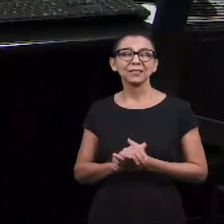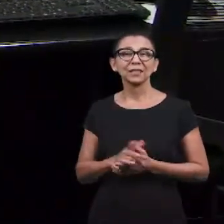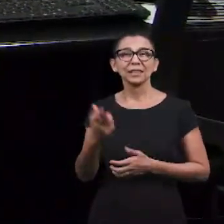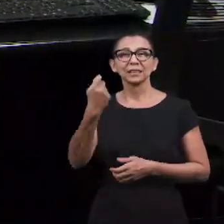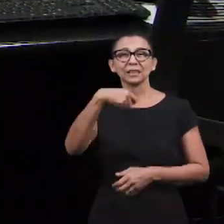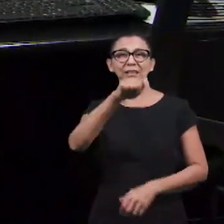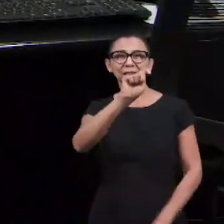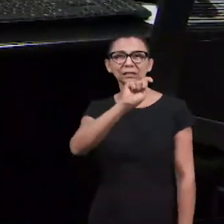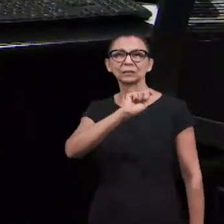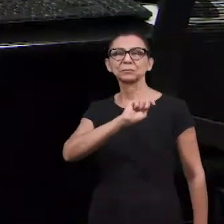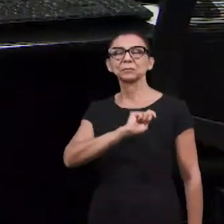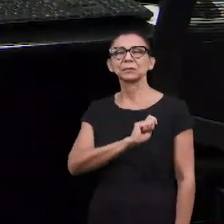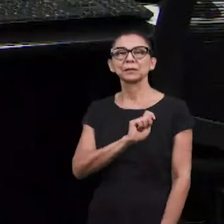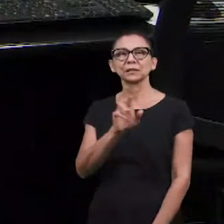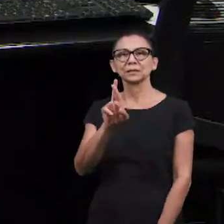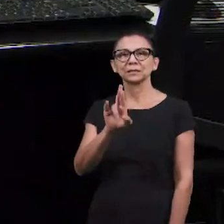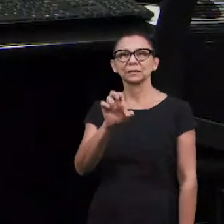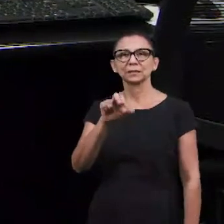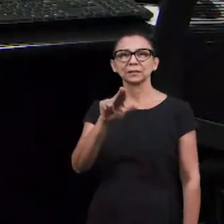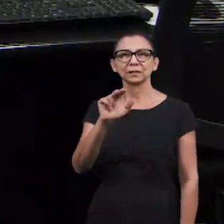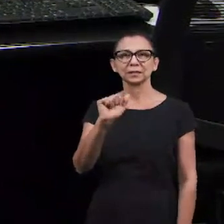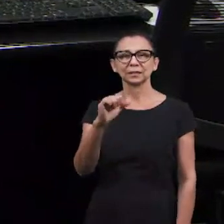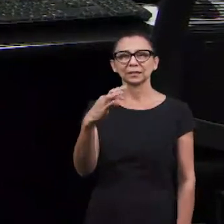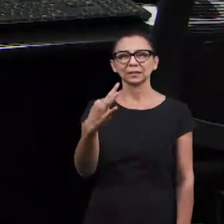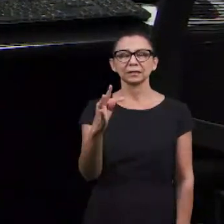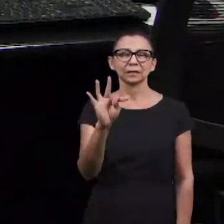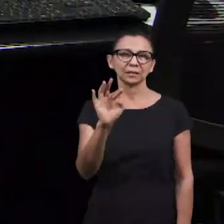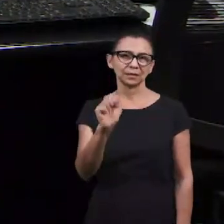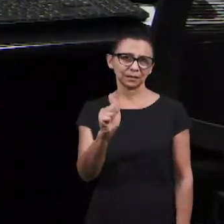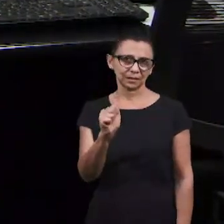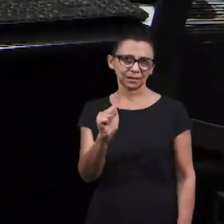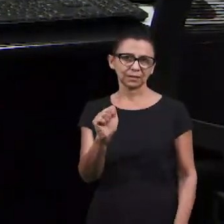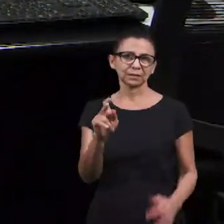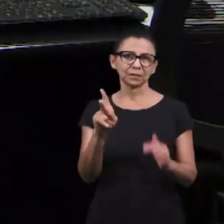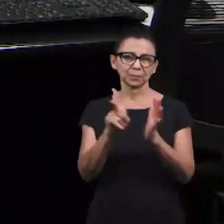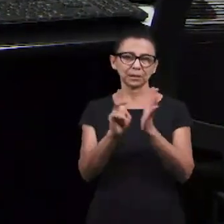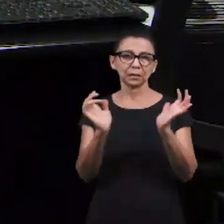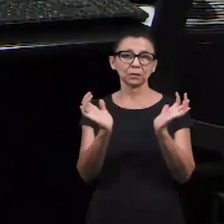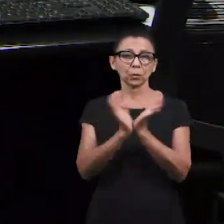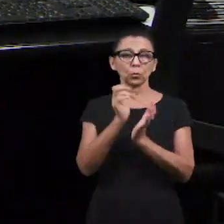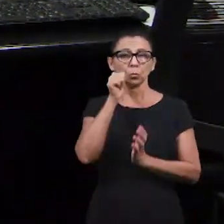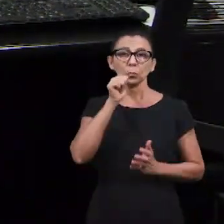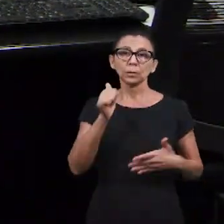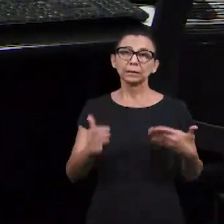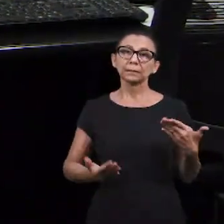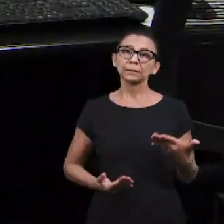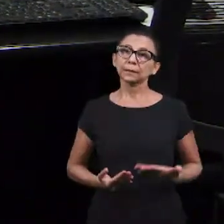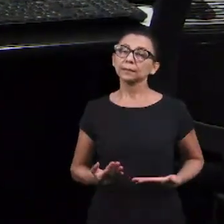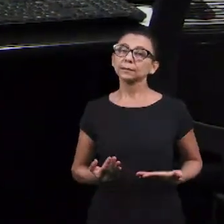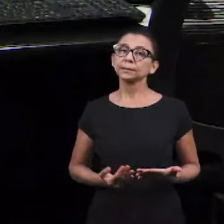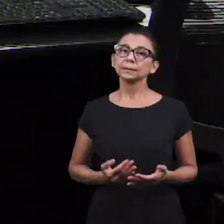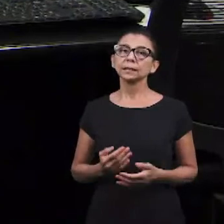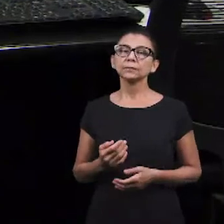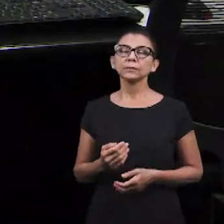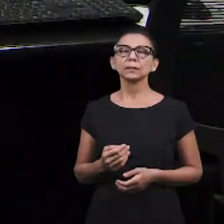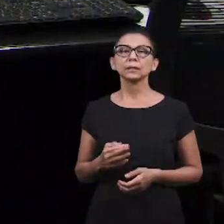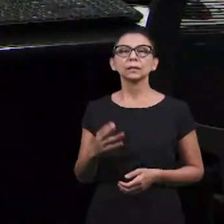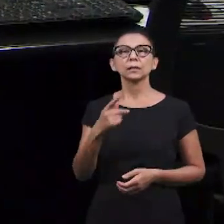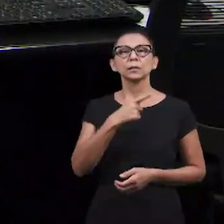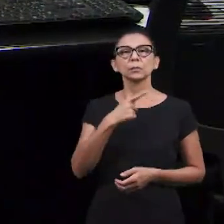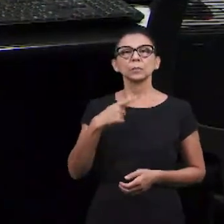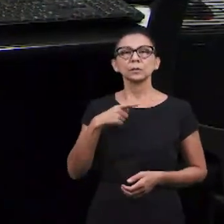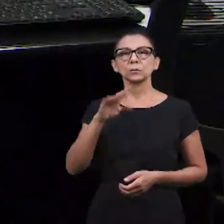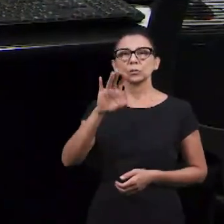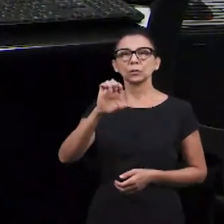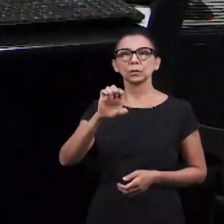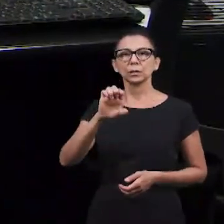Espanha, a nossa irmã Renate Matias. Ela é do grupo de senhoras da nossa igreja ali, onde está o pastor